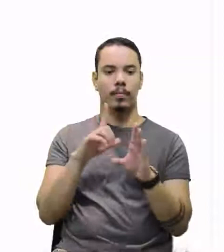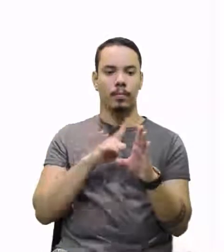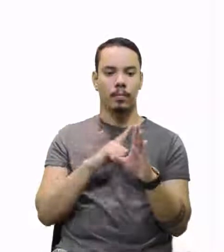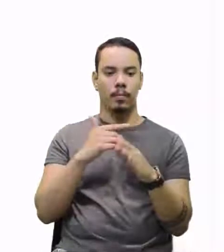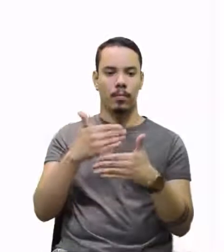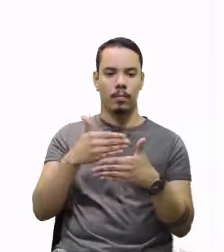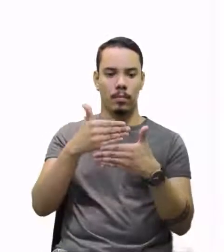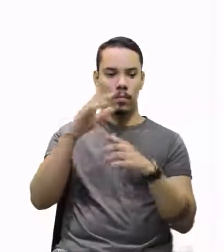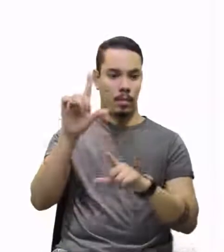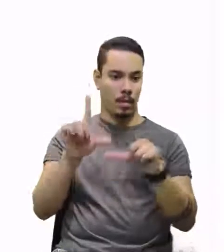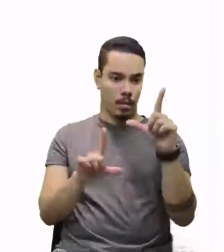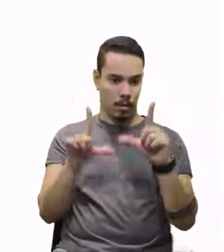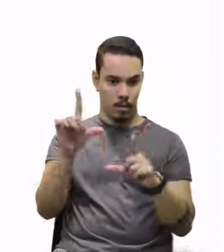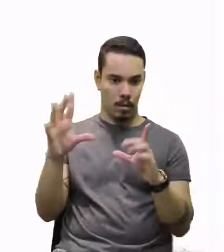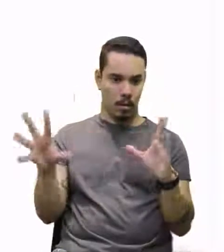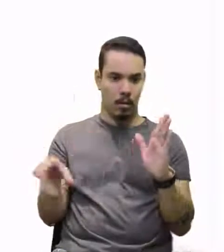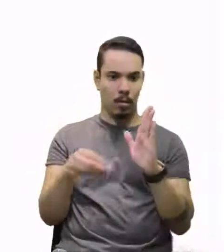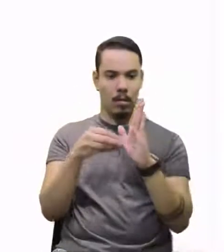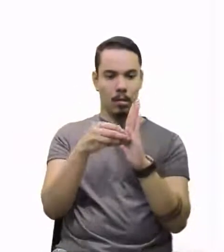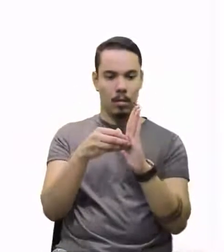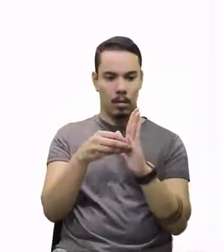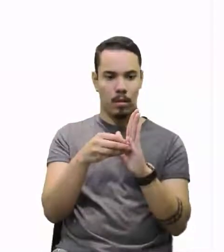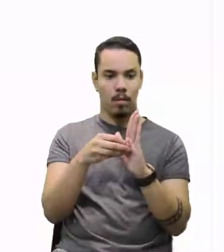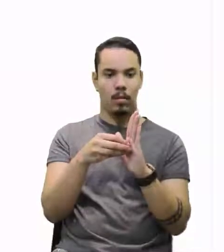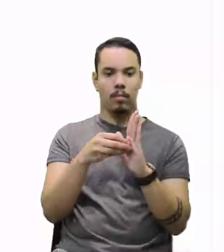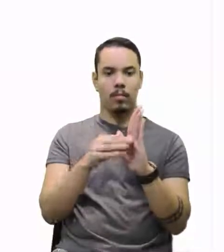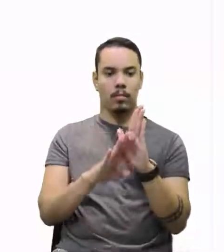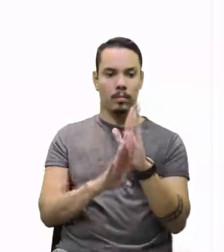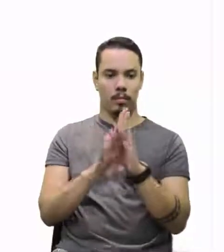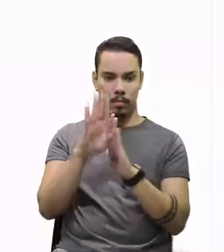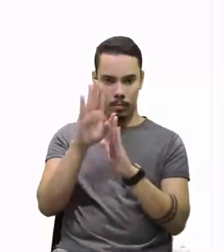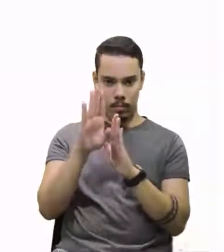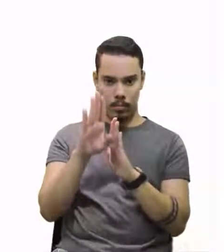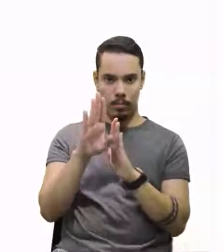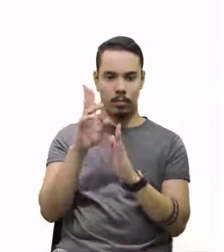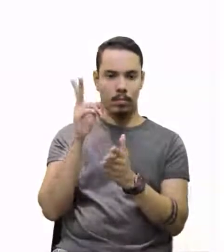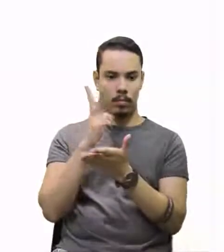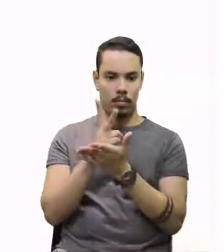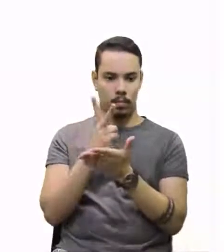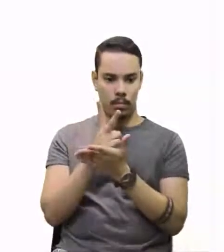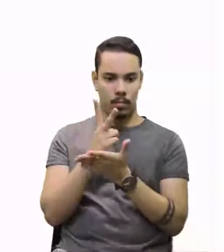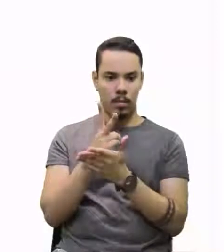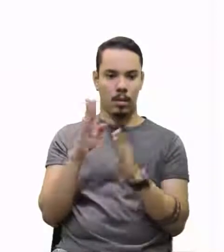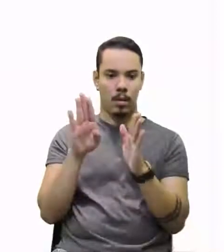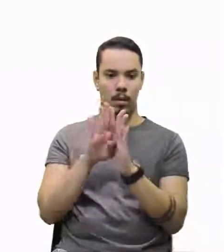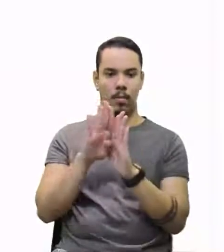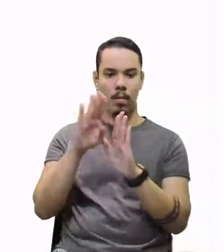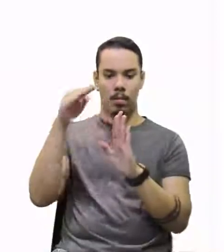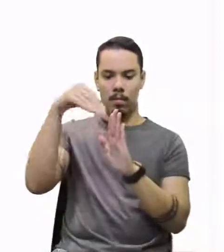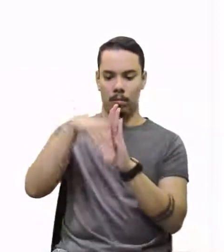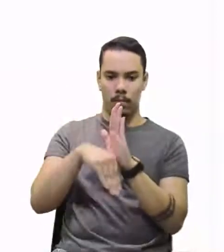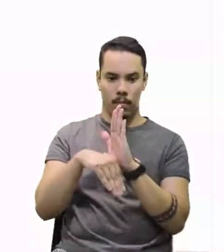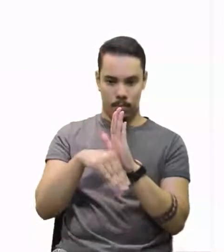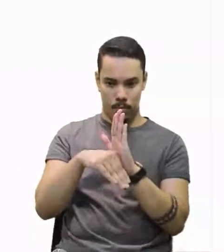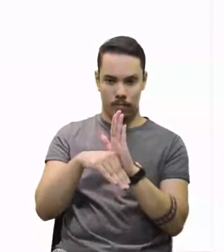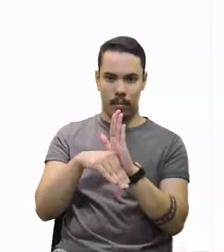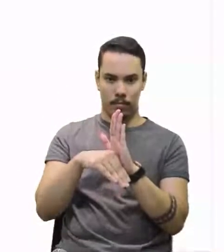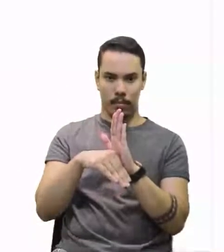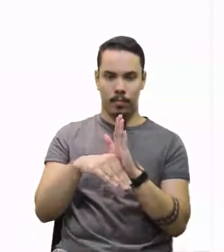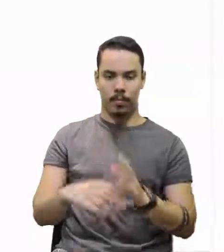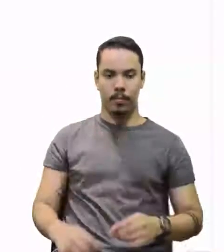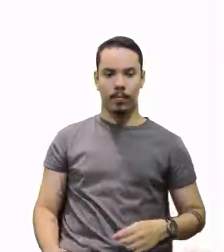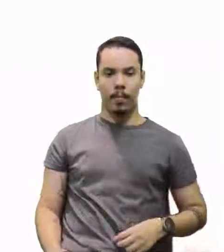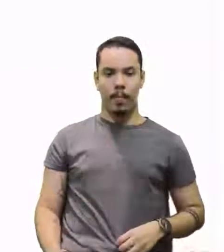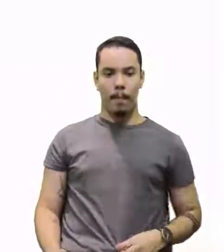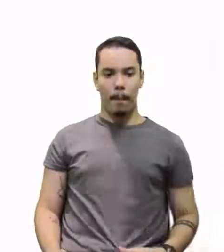televisão, que é composto por um filtro passa alta, né? E um filtro passa baixa.